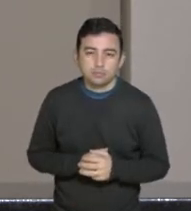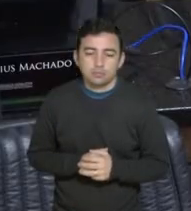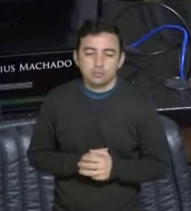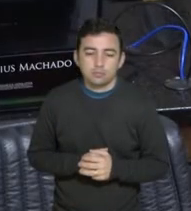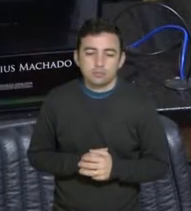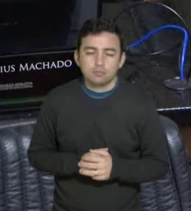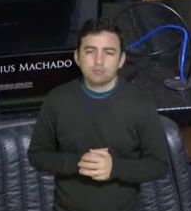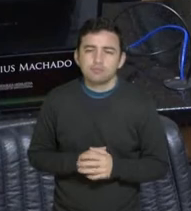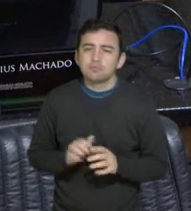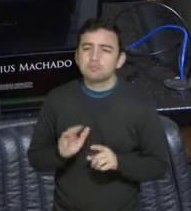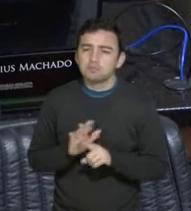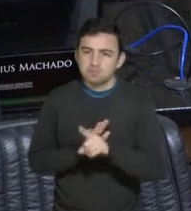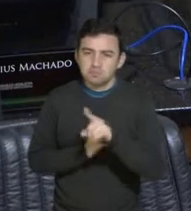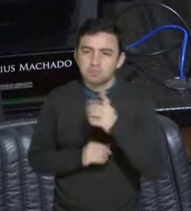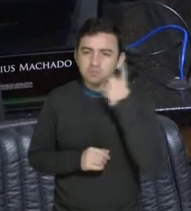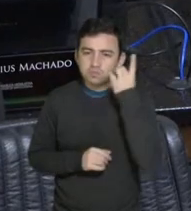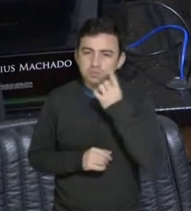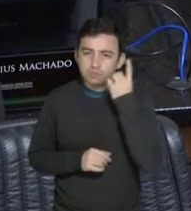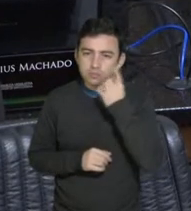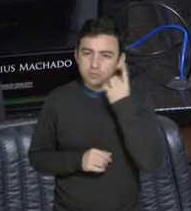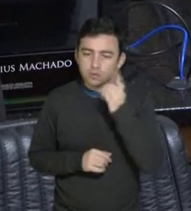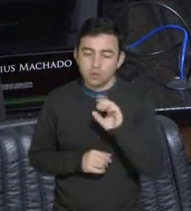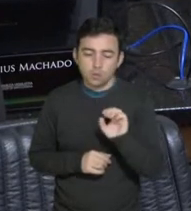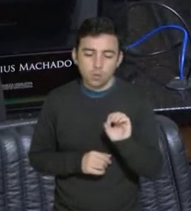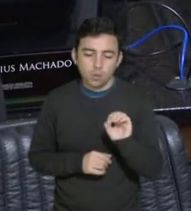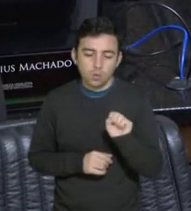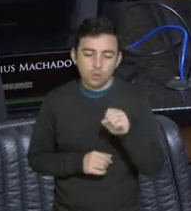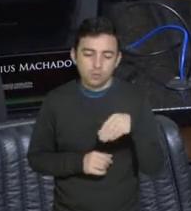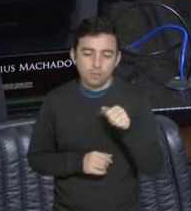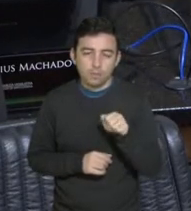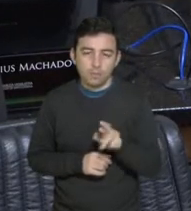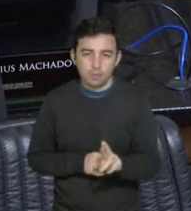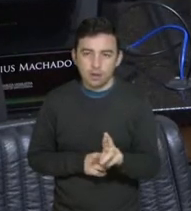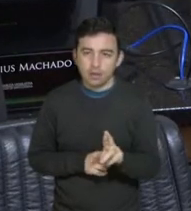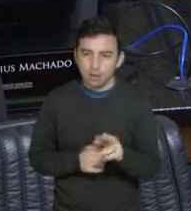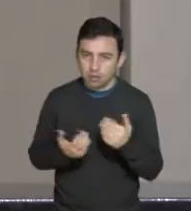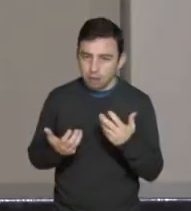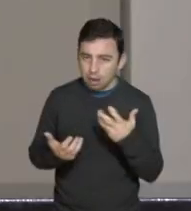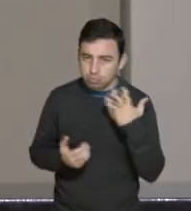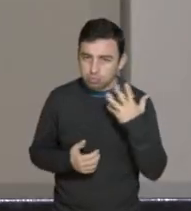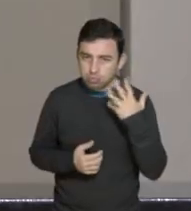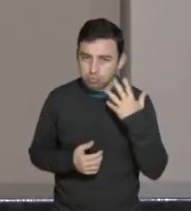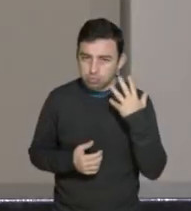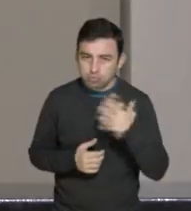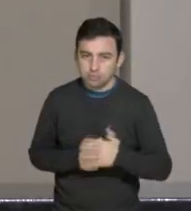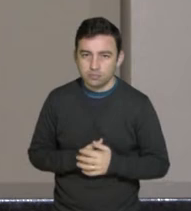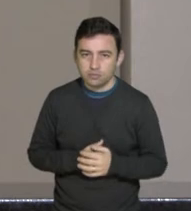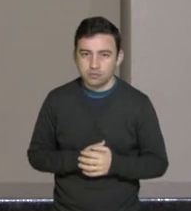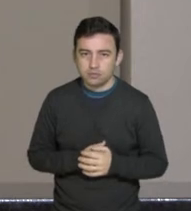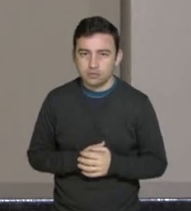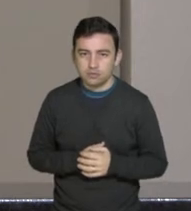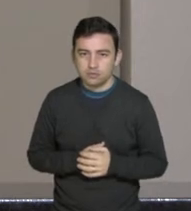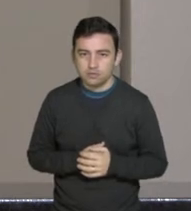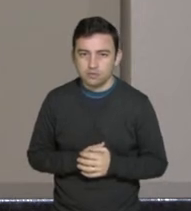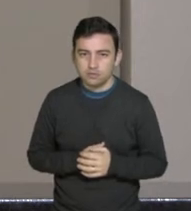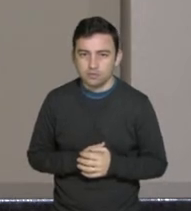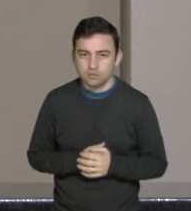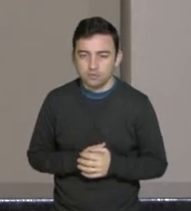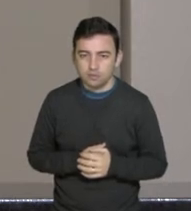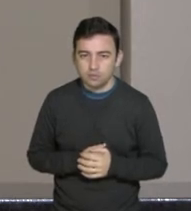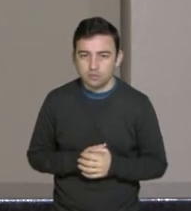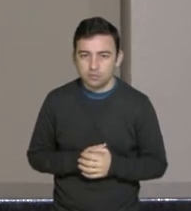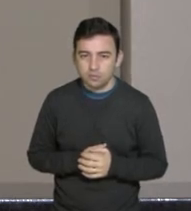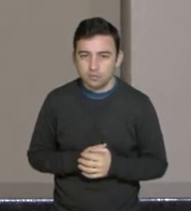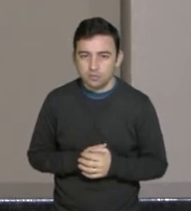Consulto o deputado Osmar Vicentini, se gostaria de fazer uso da palavra, deputado Osmar.